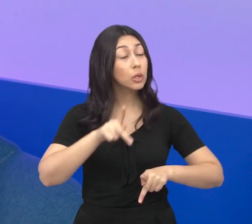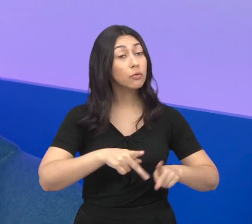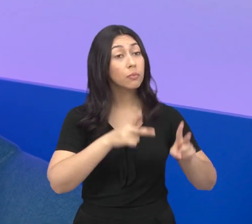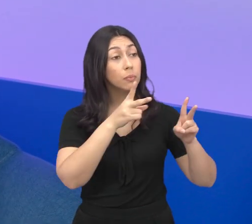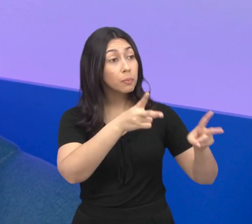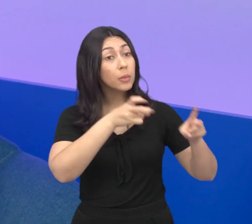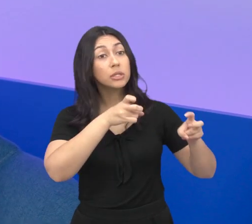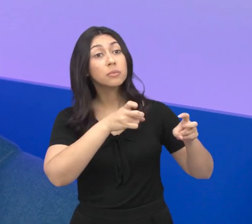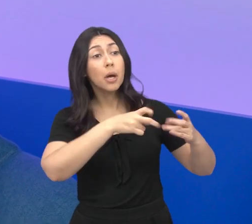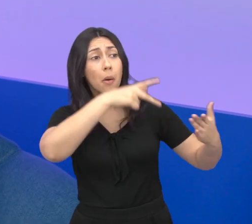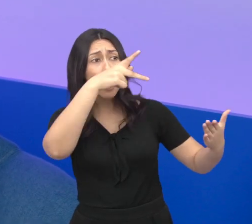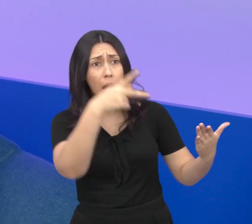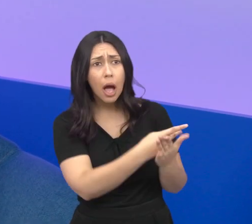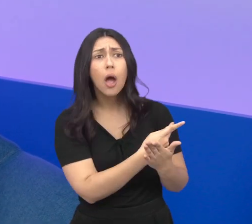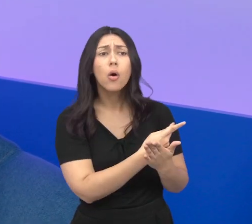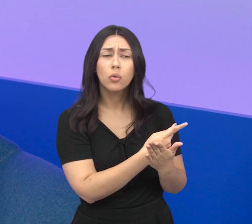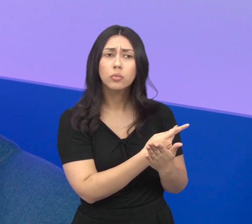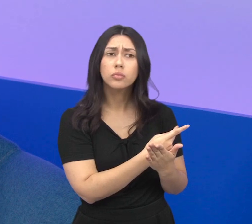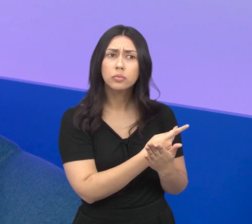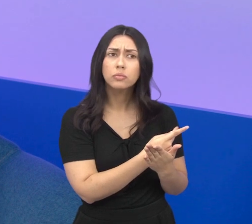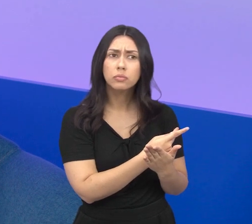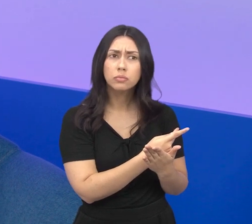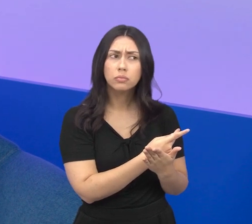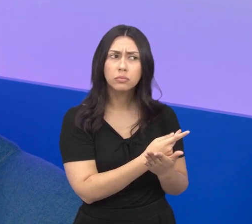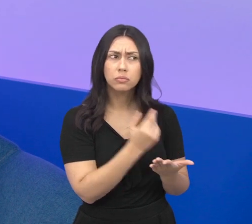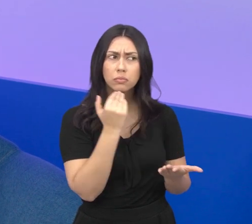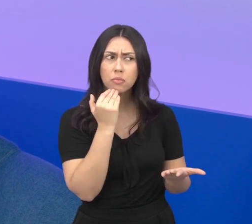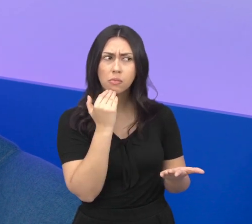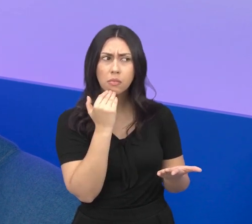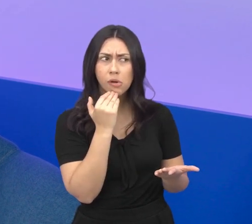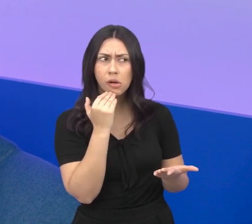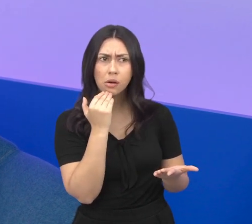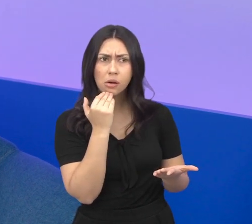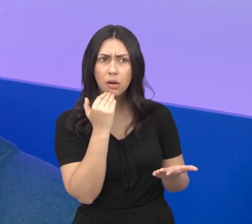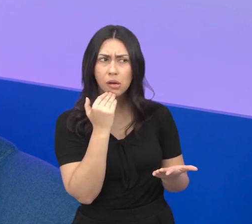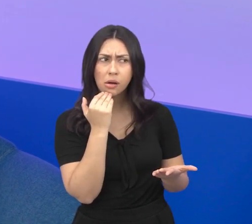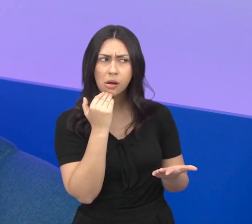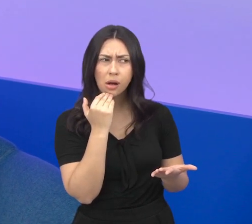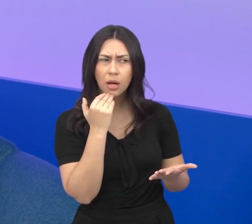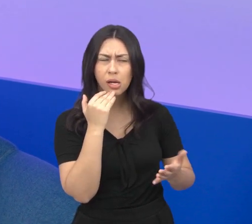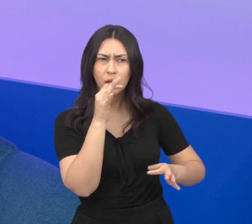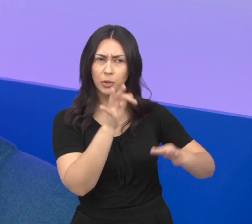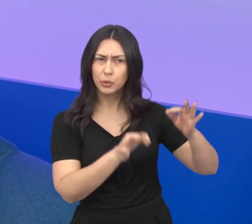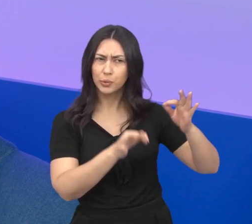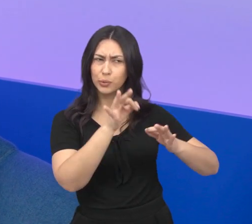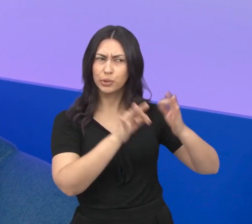população, que existe algo que está fora, né, do que nós entendemos como